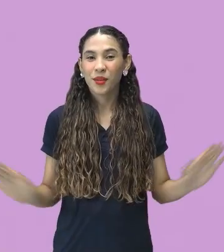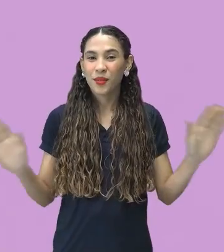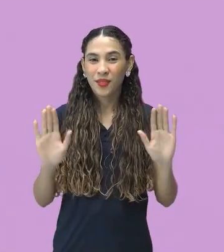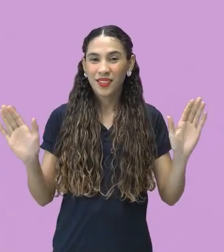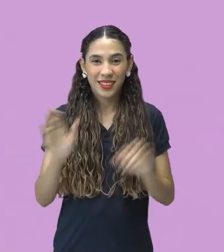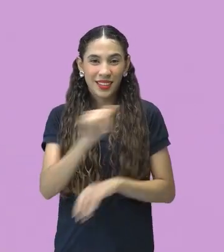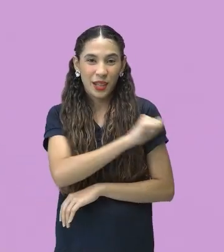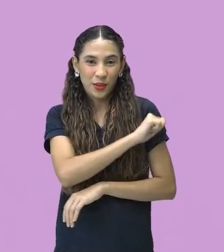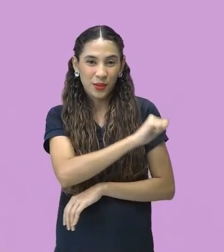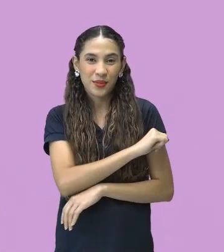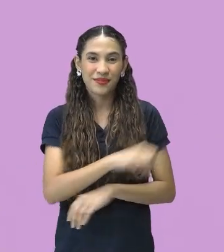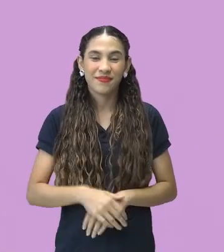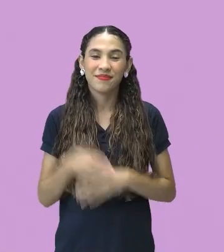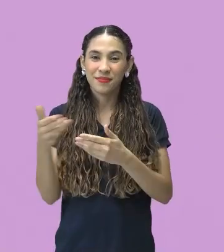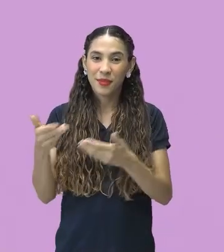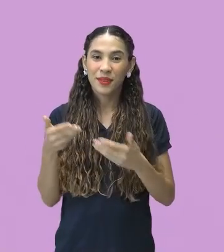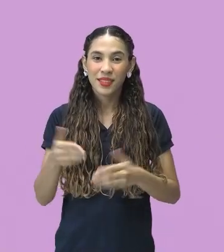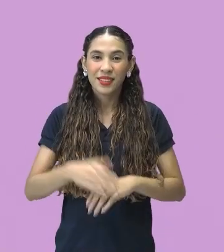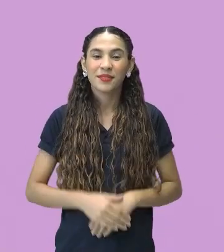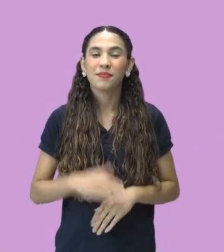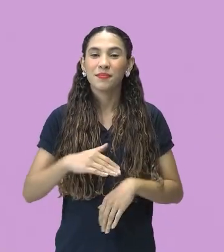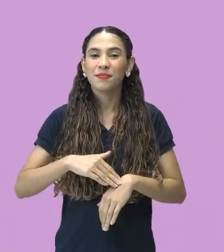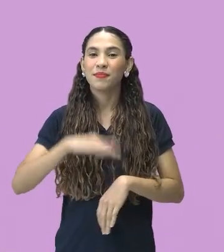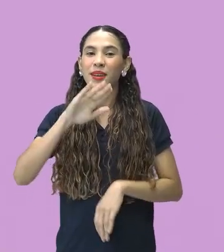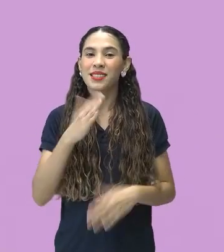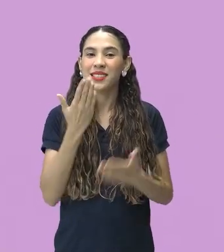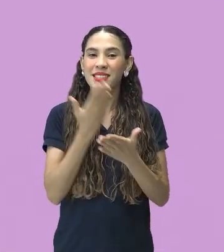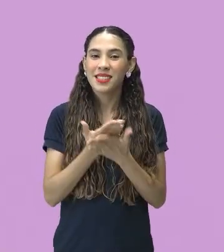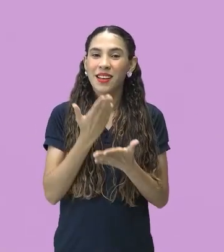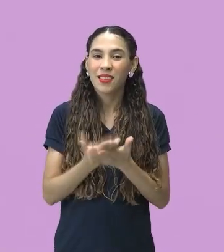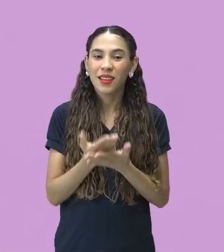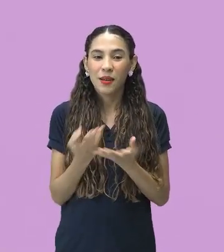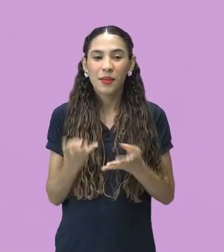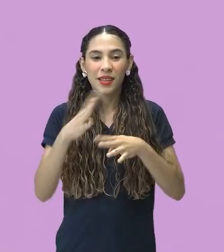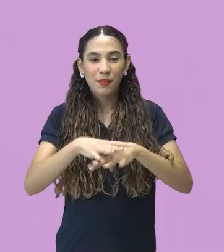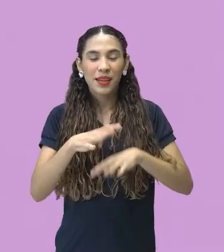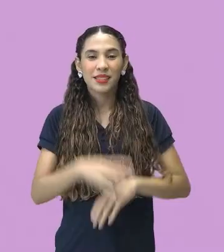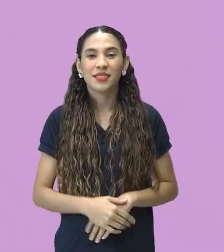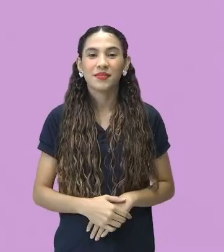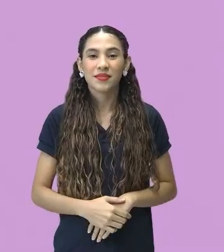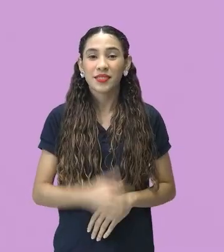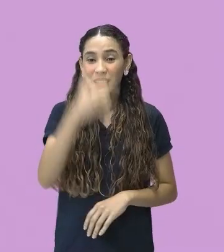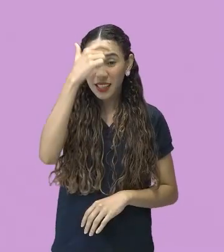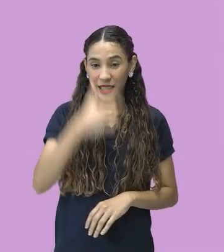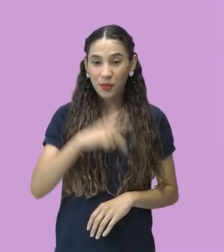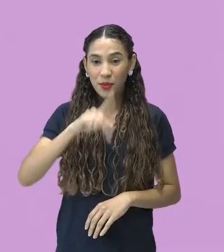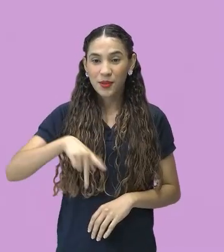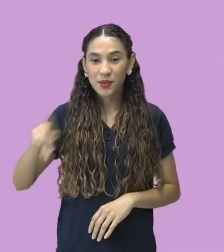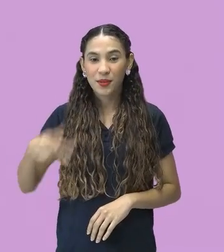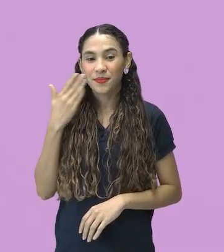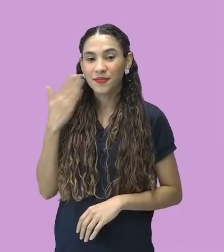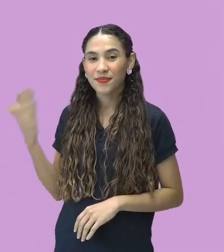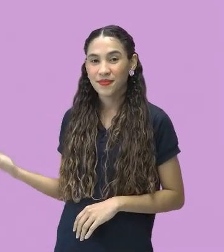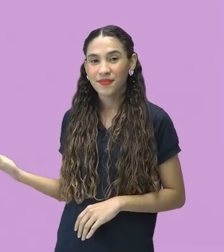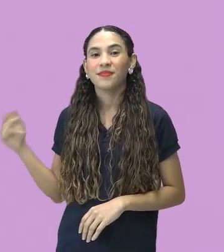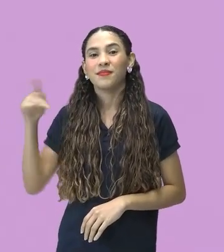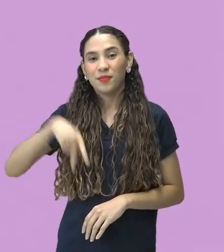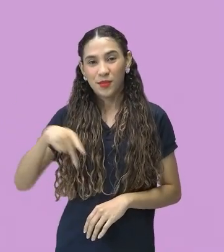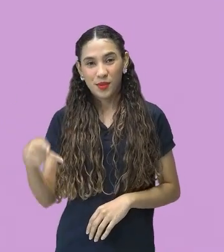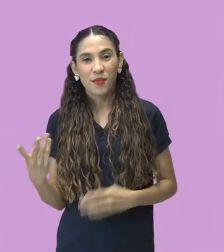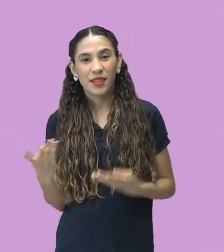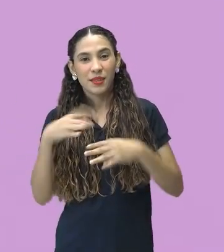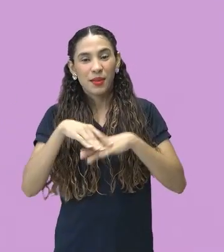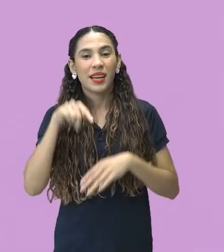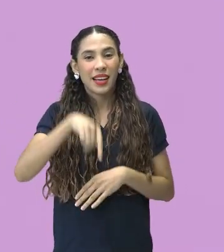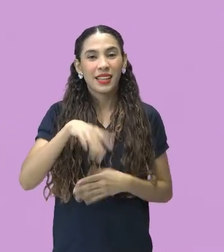Olá, pessoal! Sejam bem-vindos a mais uma aula de matemática. Sou o professor Tiago Costa, professor de